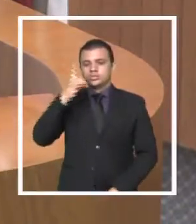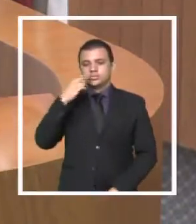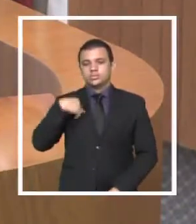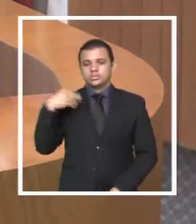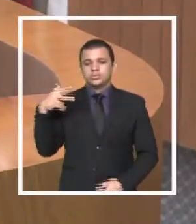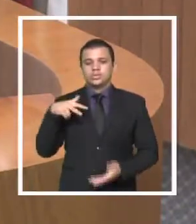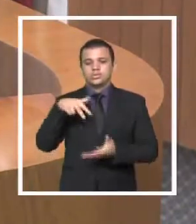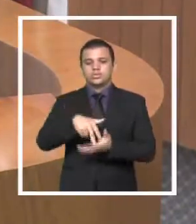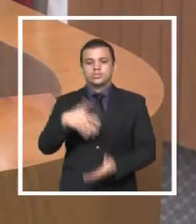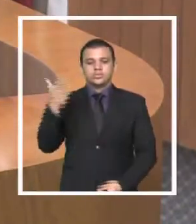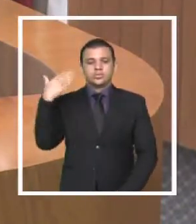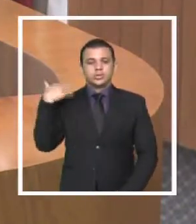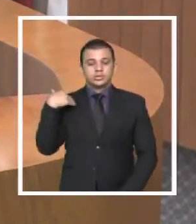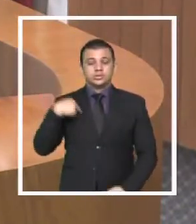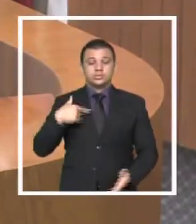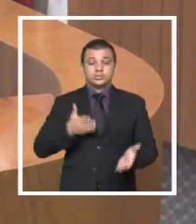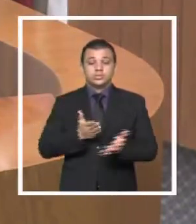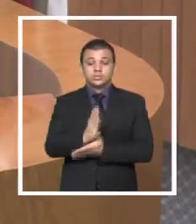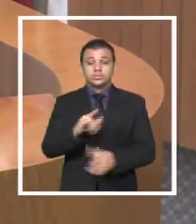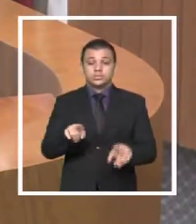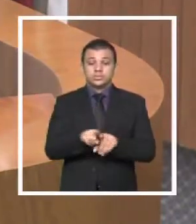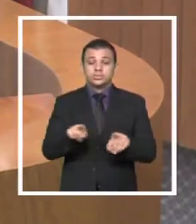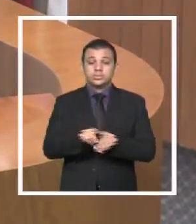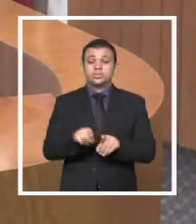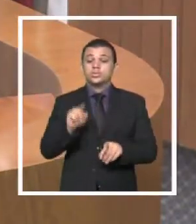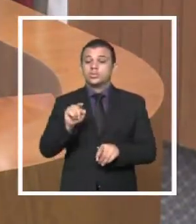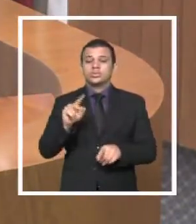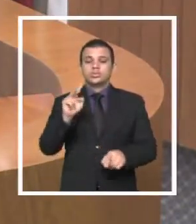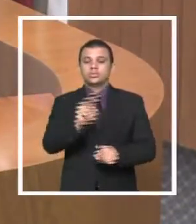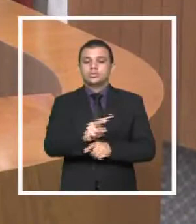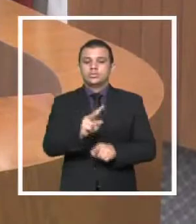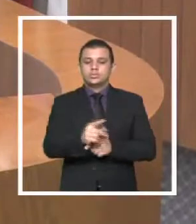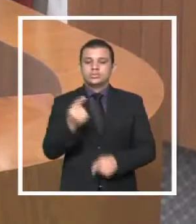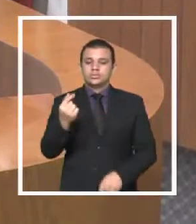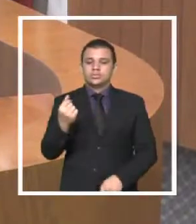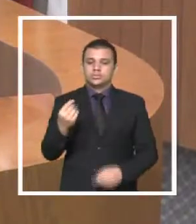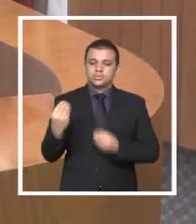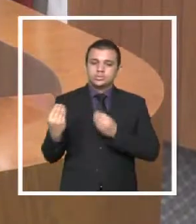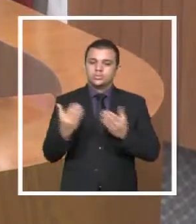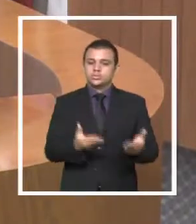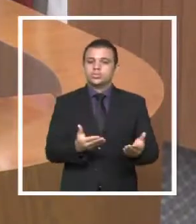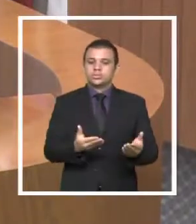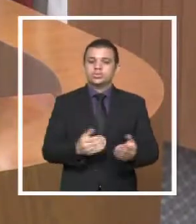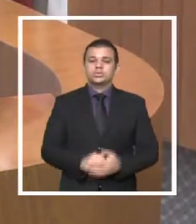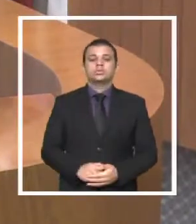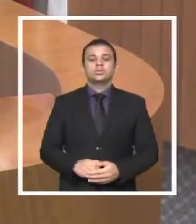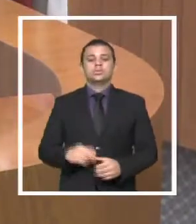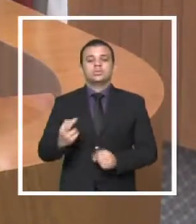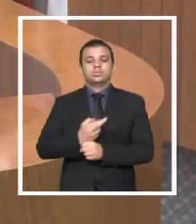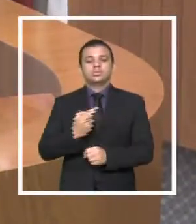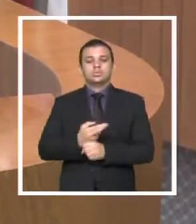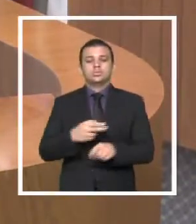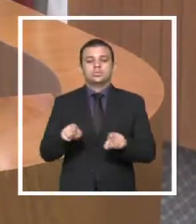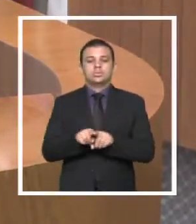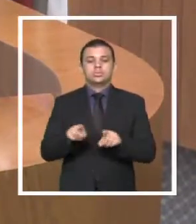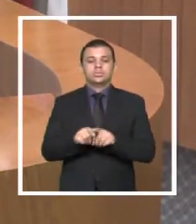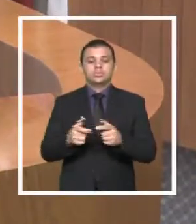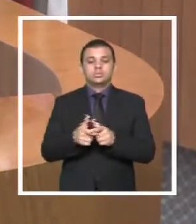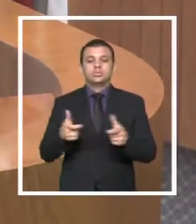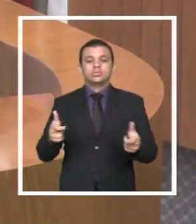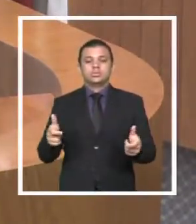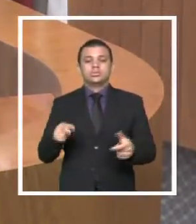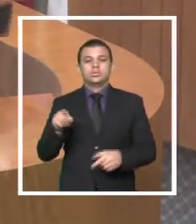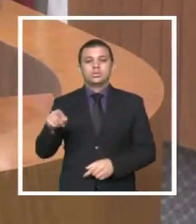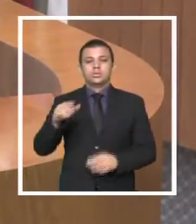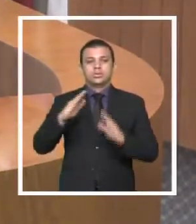legislatura passada, que aprovou o empréstimo que permitiu a reforma e a ampliação do